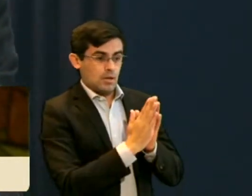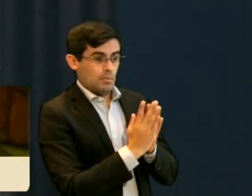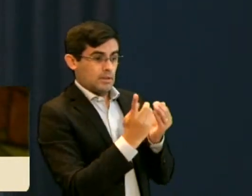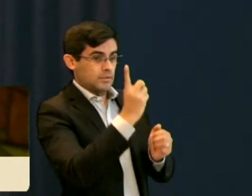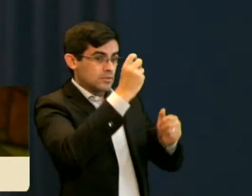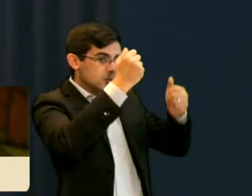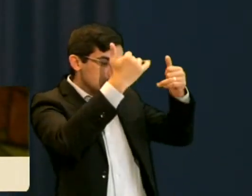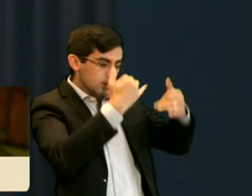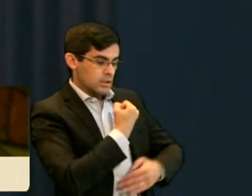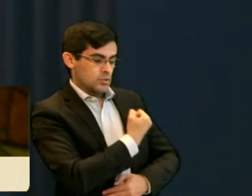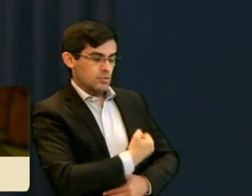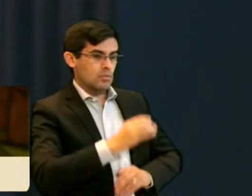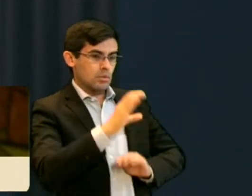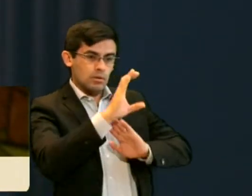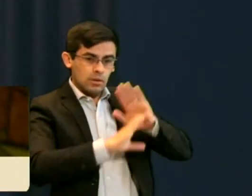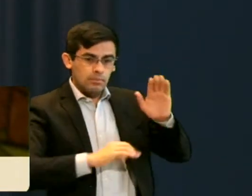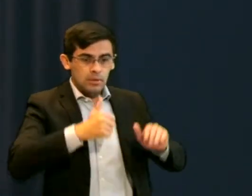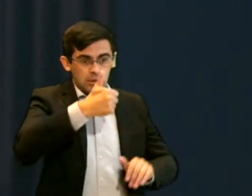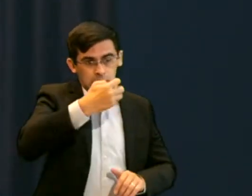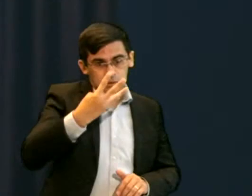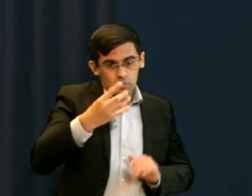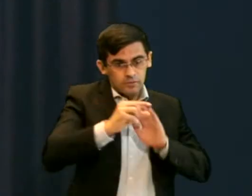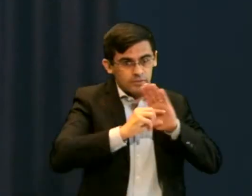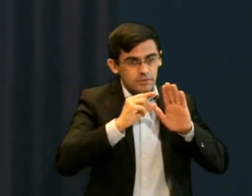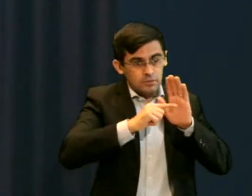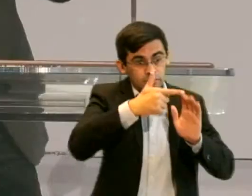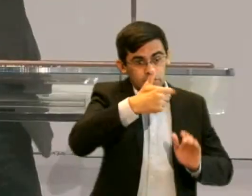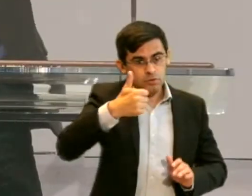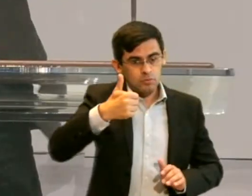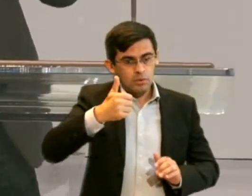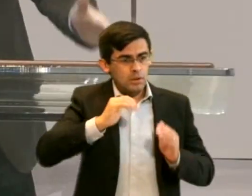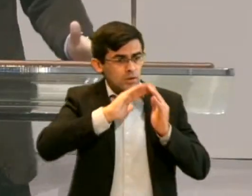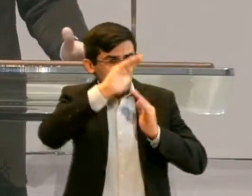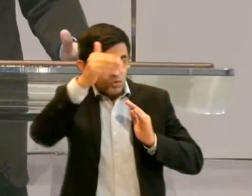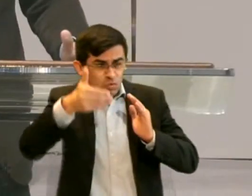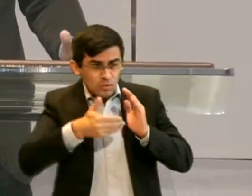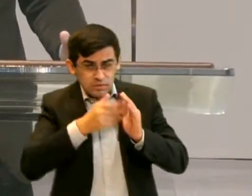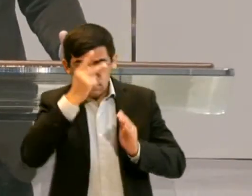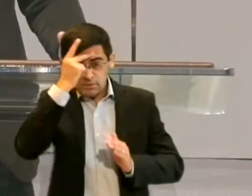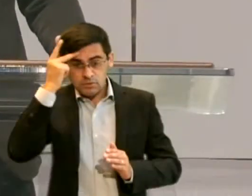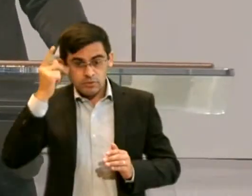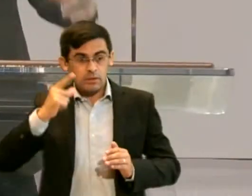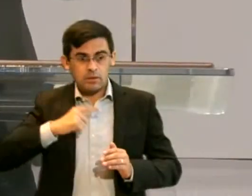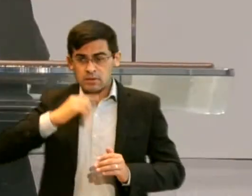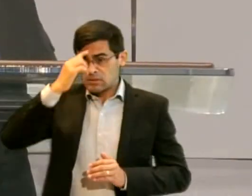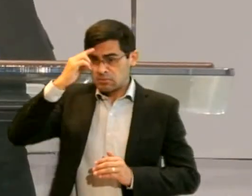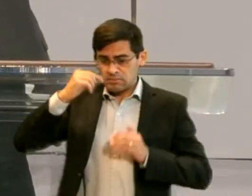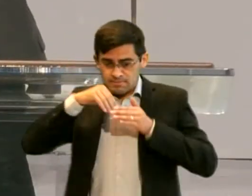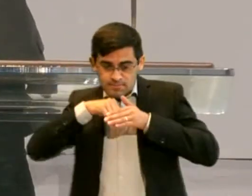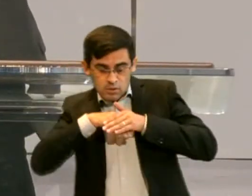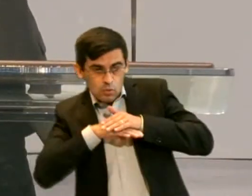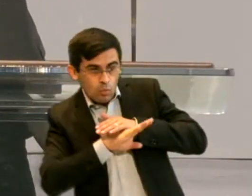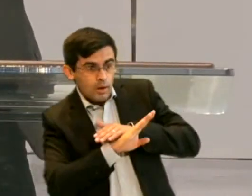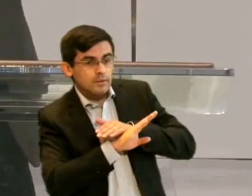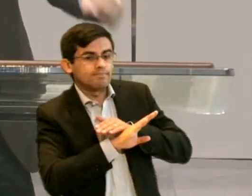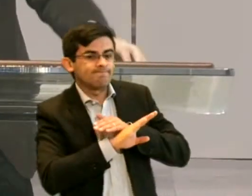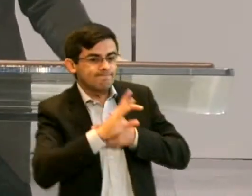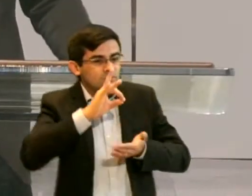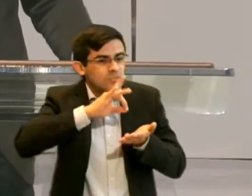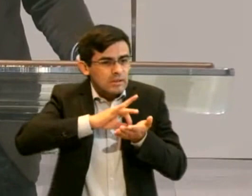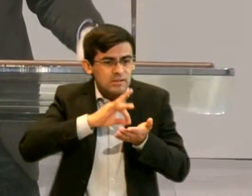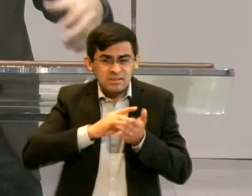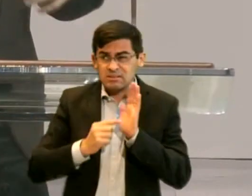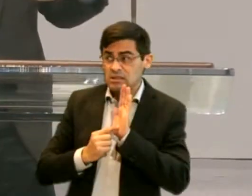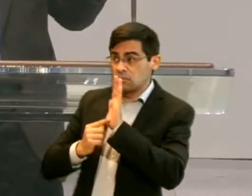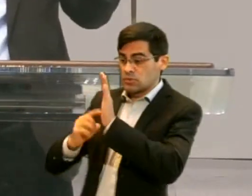João 14:21, aquele que tem os meus mandamentos e os guarda, este é o que me